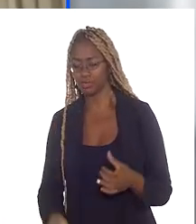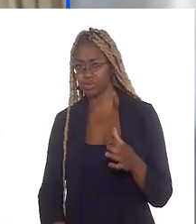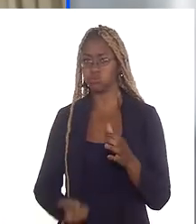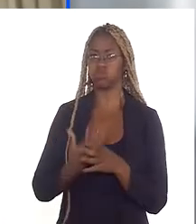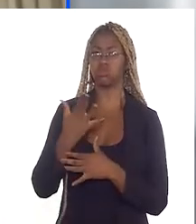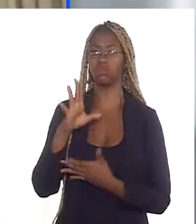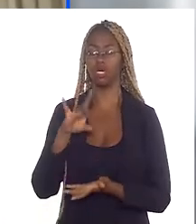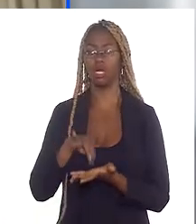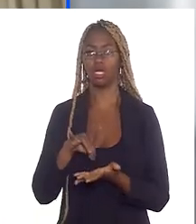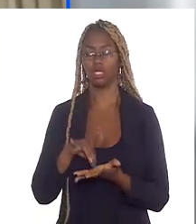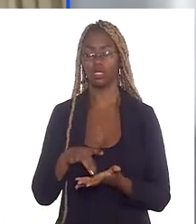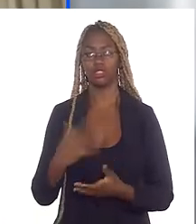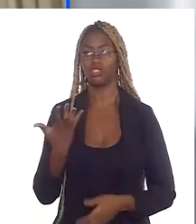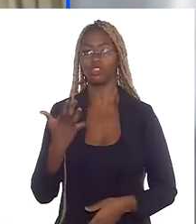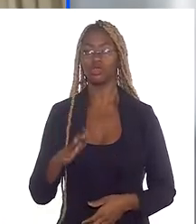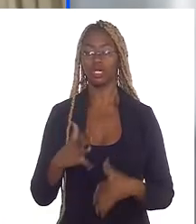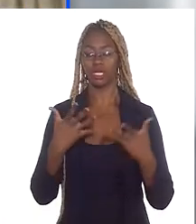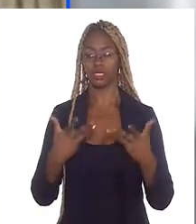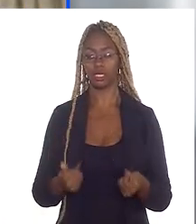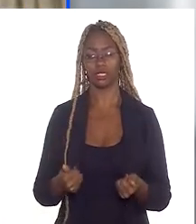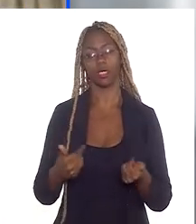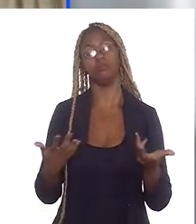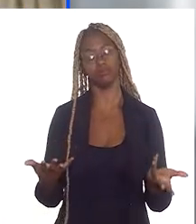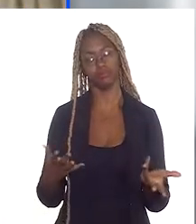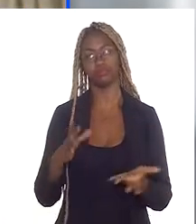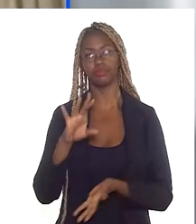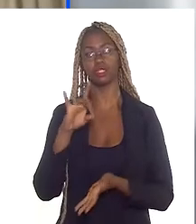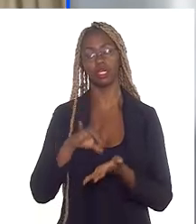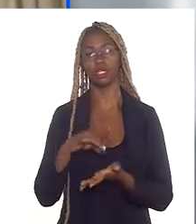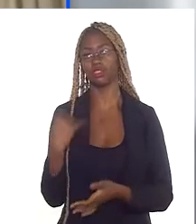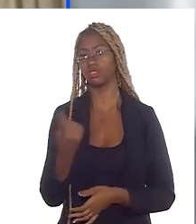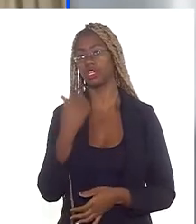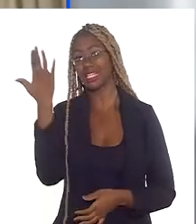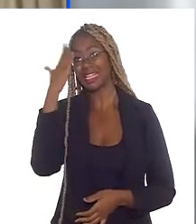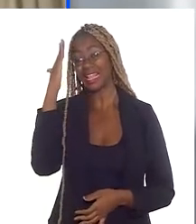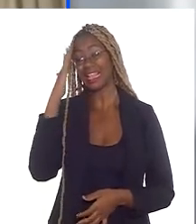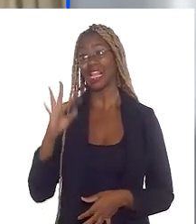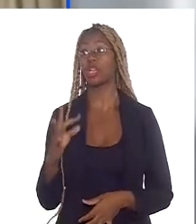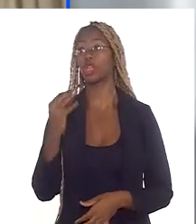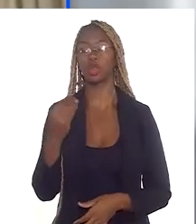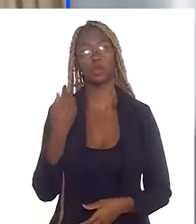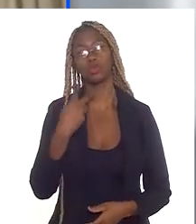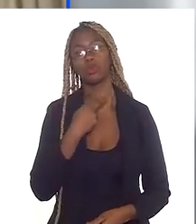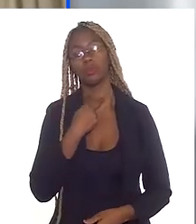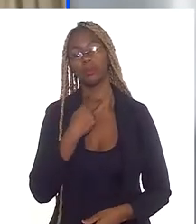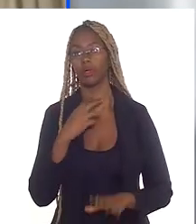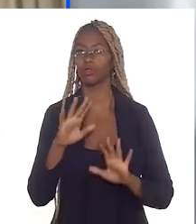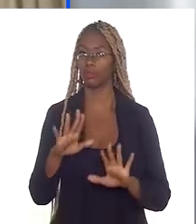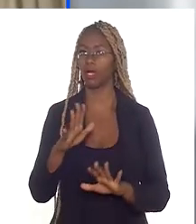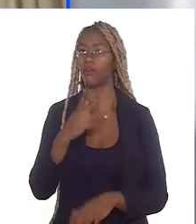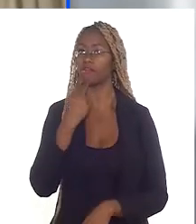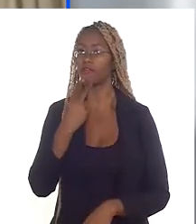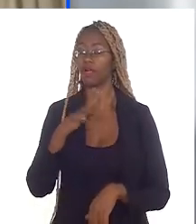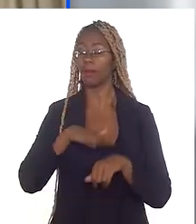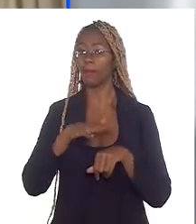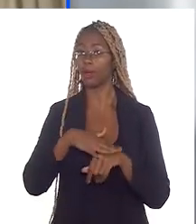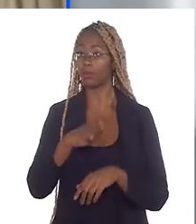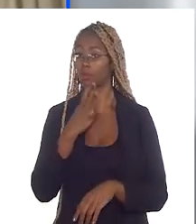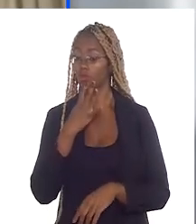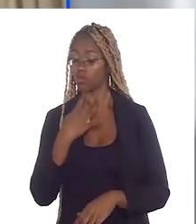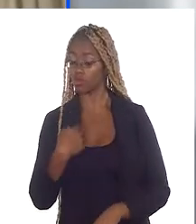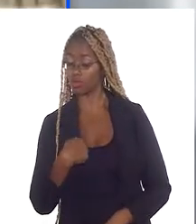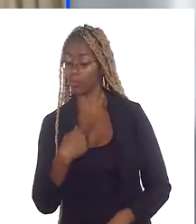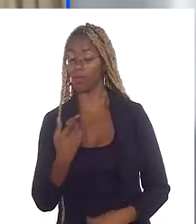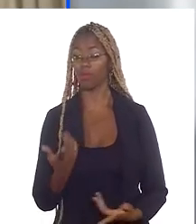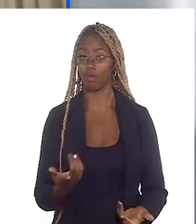que a gente não quer se dar conta a gente não pode mesmo gente dá conta de tudo quando a gente fala de autoconhecimento a gente